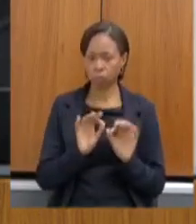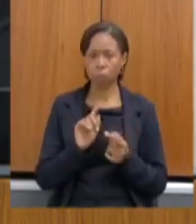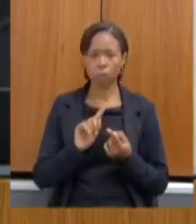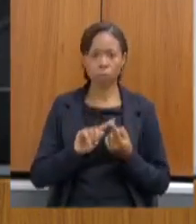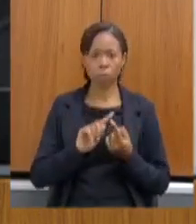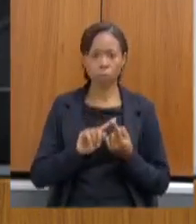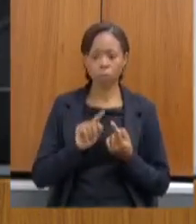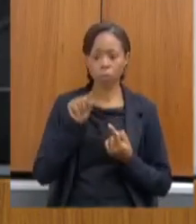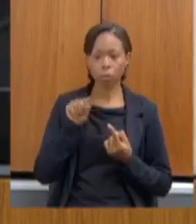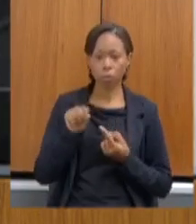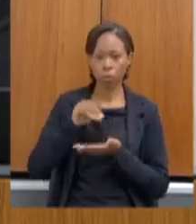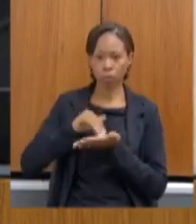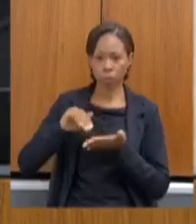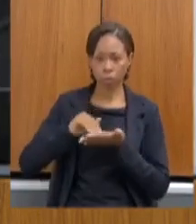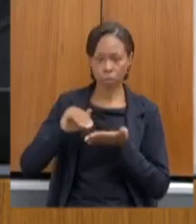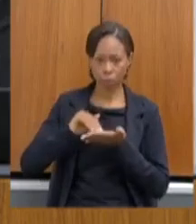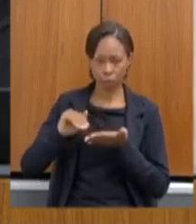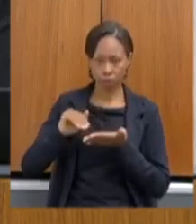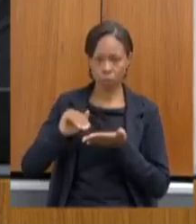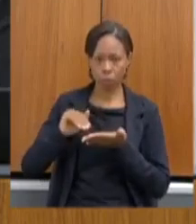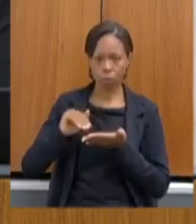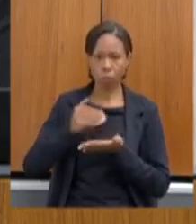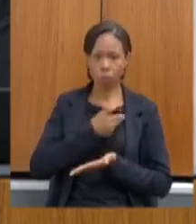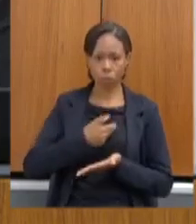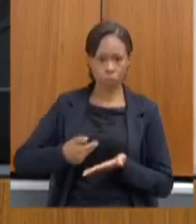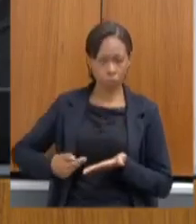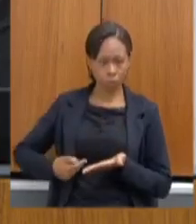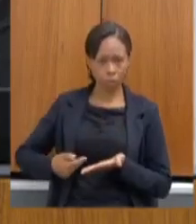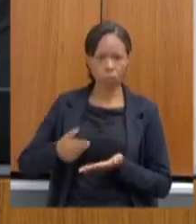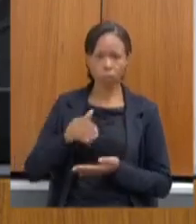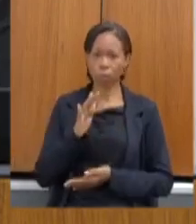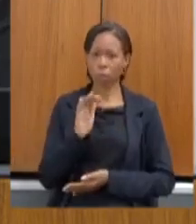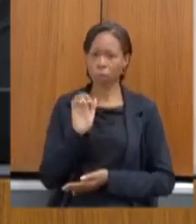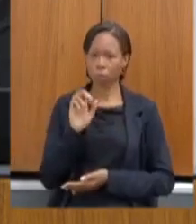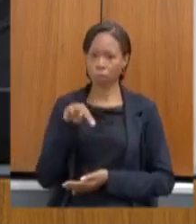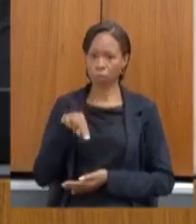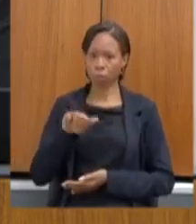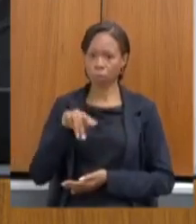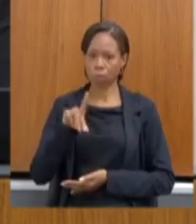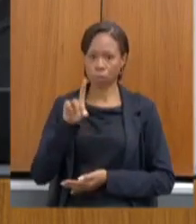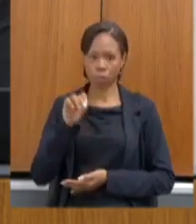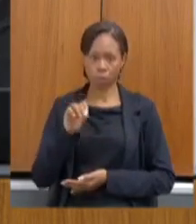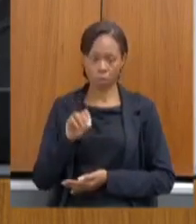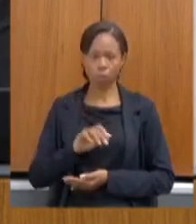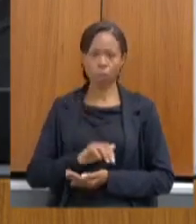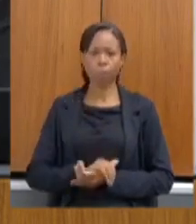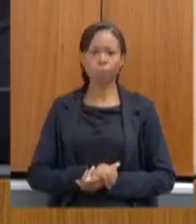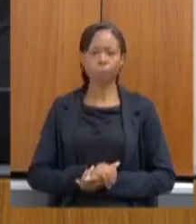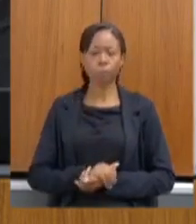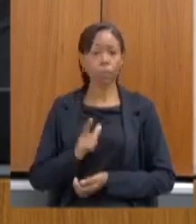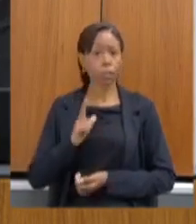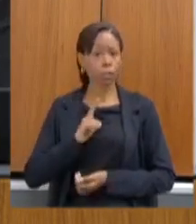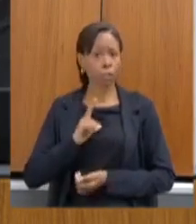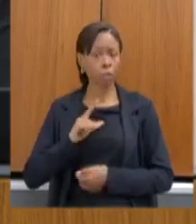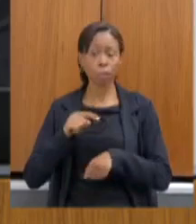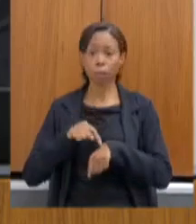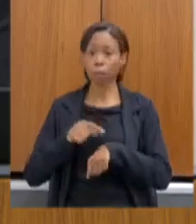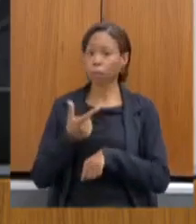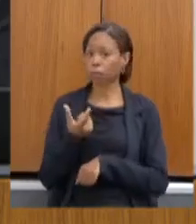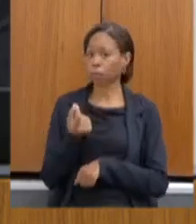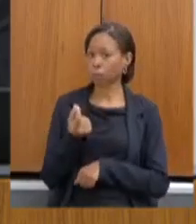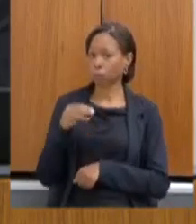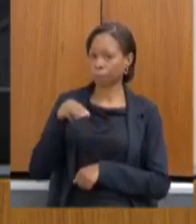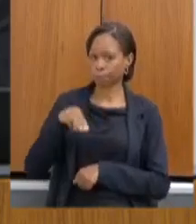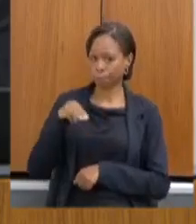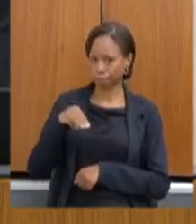secretário-adjunto de estado de desenvolvimento econômico o Excelentíssimo Senhor Fernando passalio de Avelar disporá de até 20 minutos